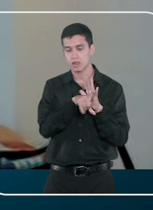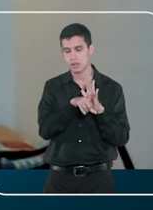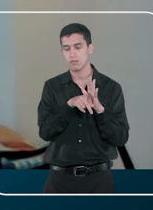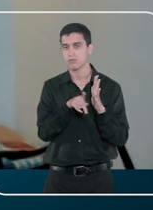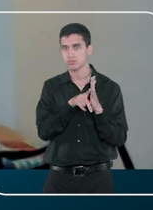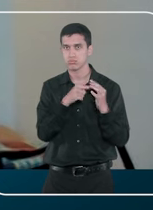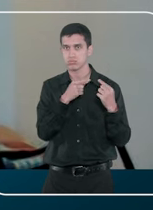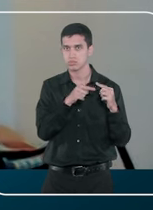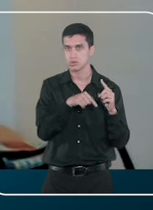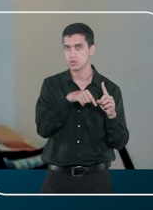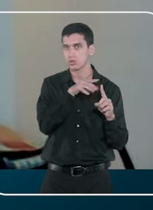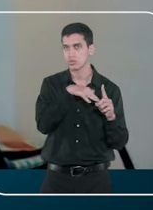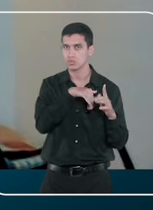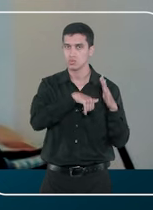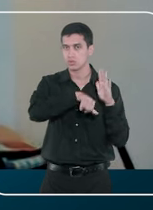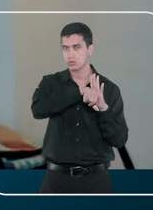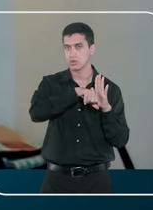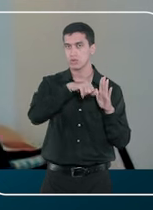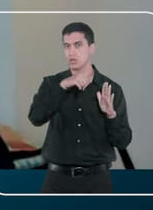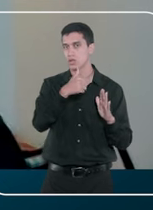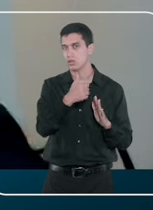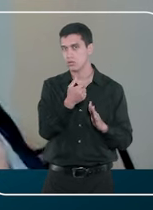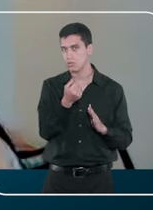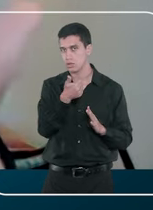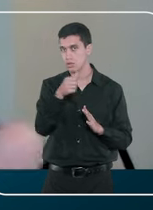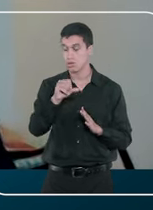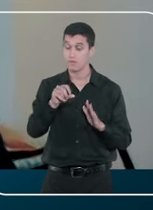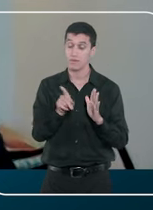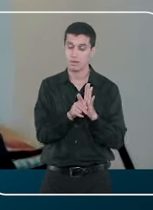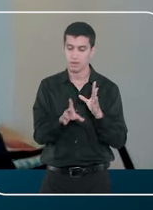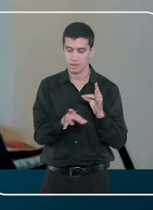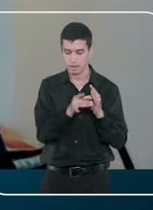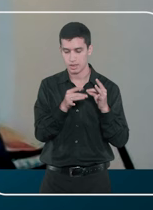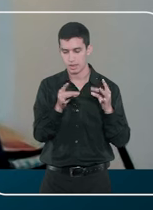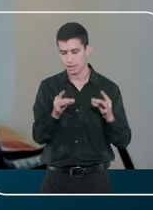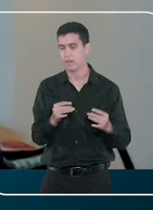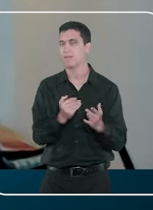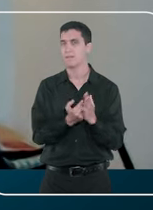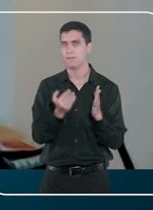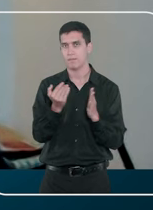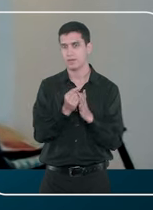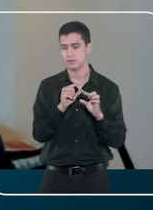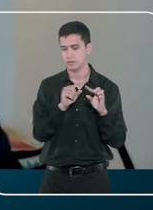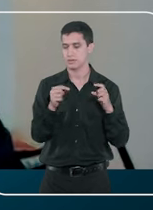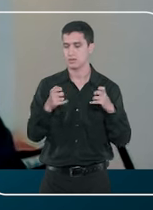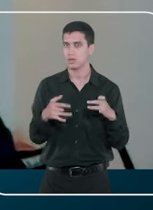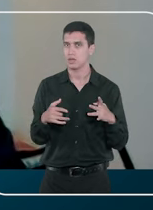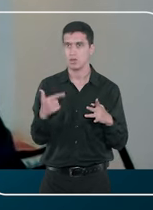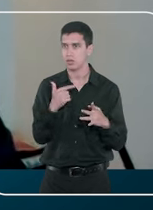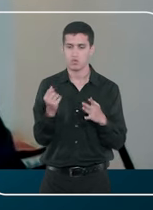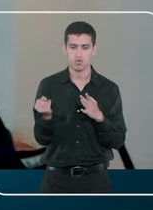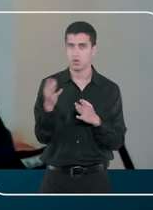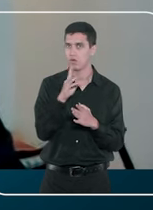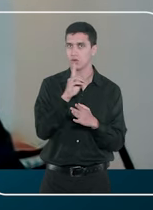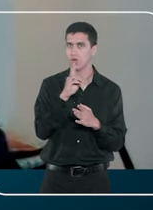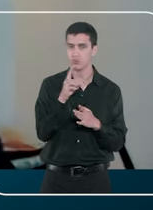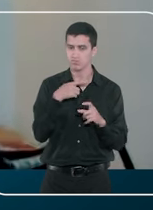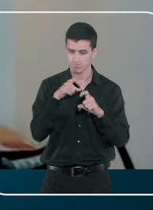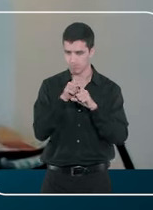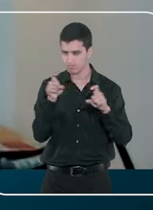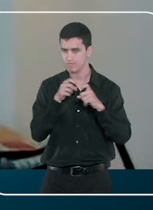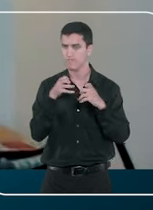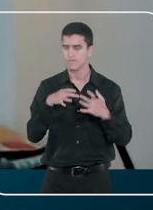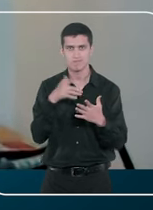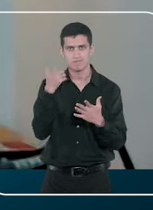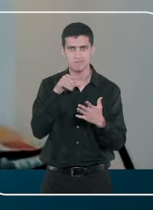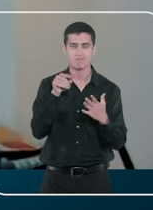2019 e, digamos assim, construiu um enunciado ainda mais destacado. Ele não trouxe uma novidade, ele trouxe um puxão de orelhas para que